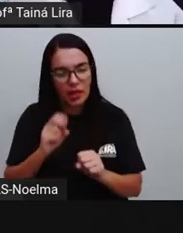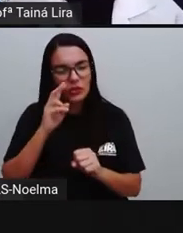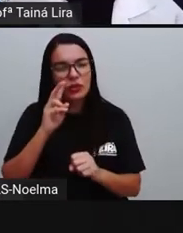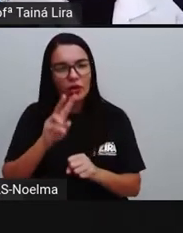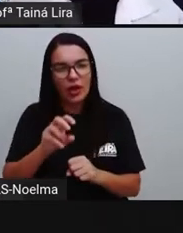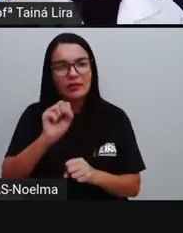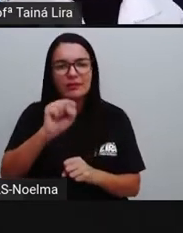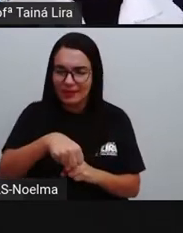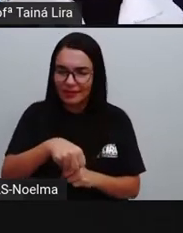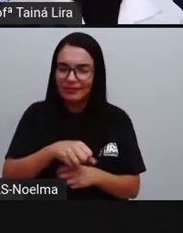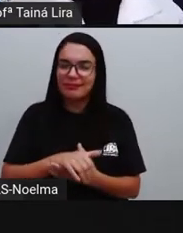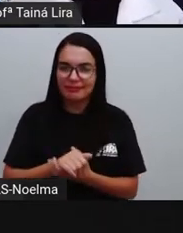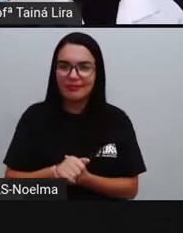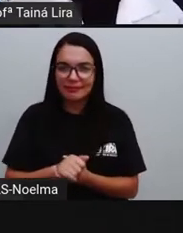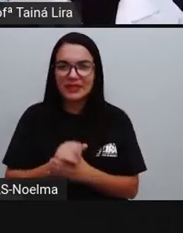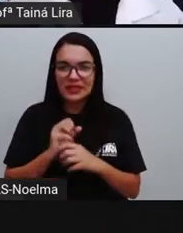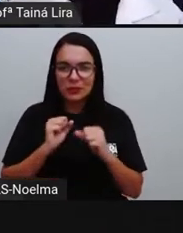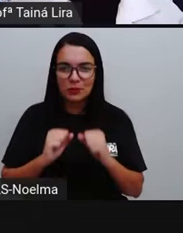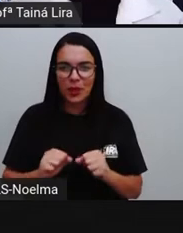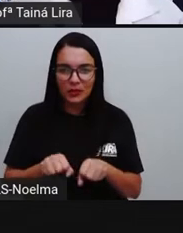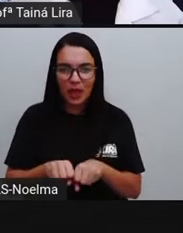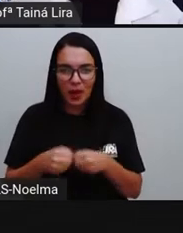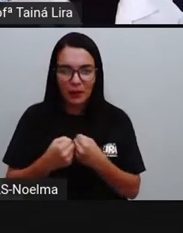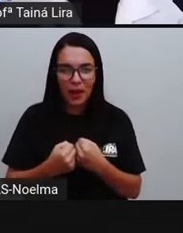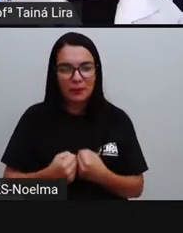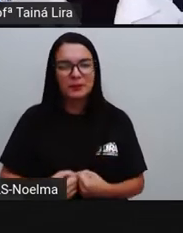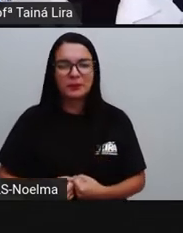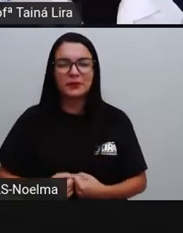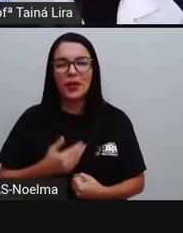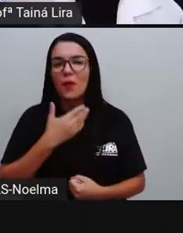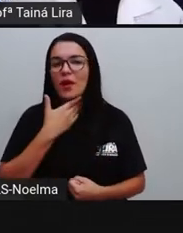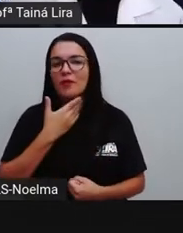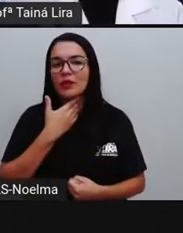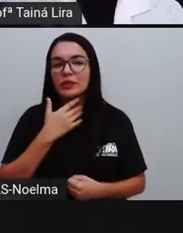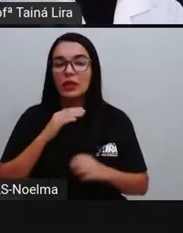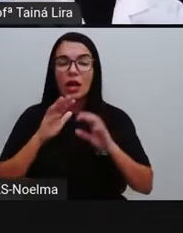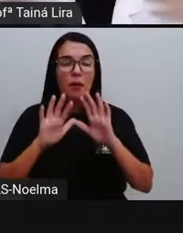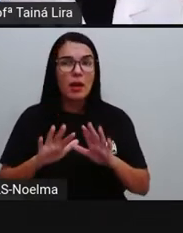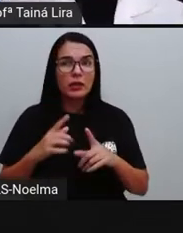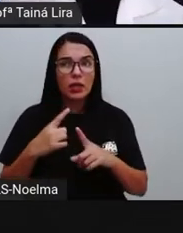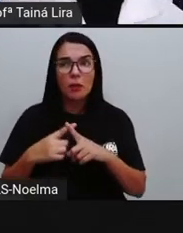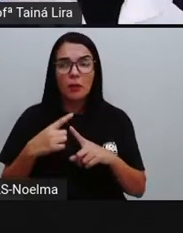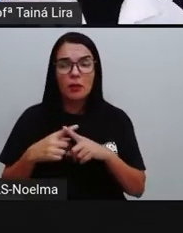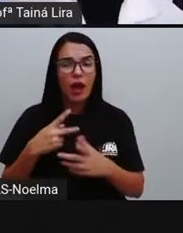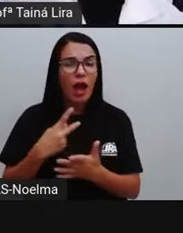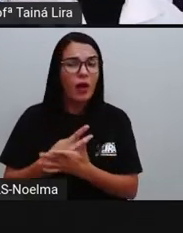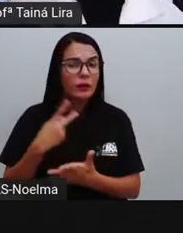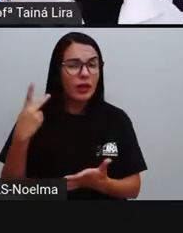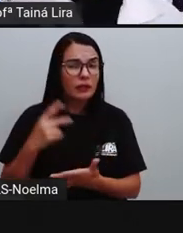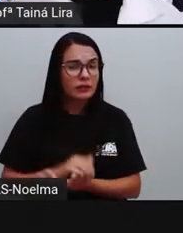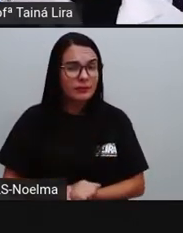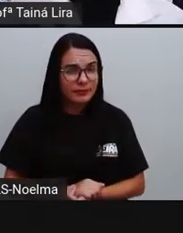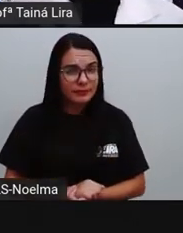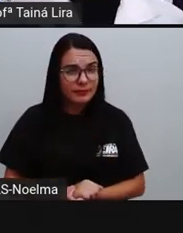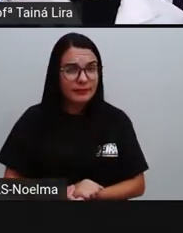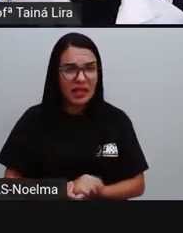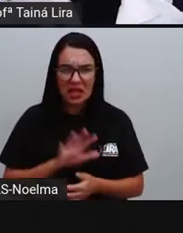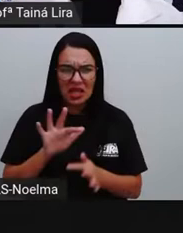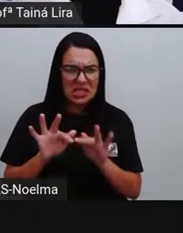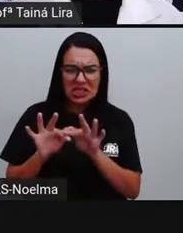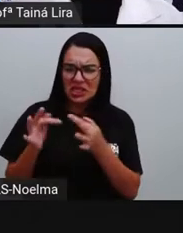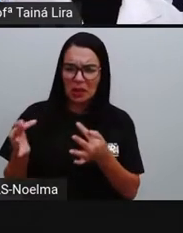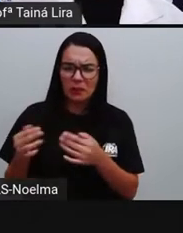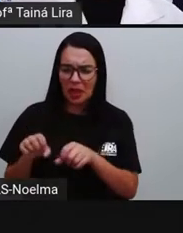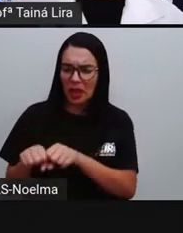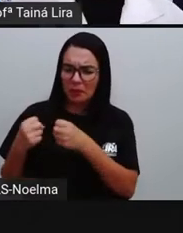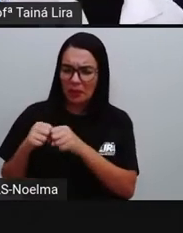é possível quebrar a taça tá com a voz mas porque será que isso acontece é o pro é simples assim